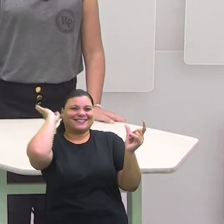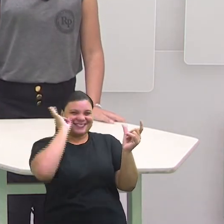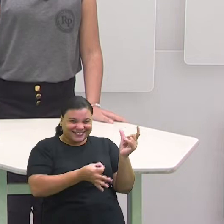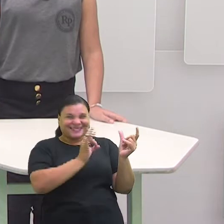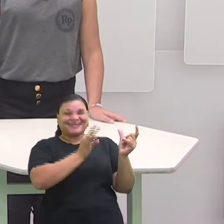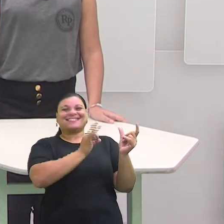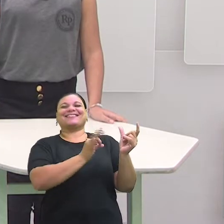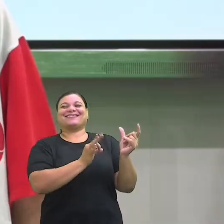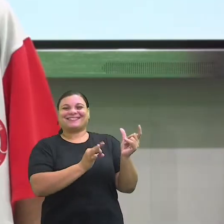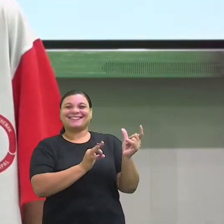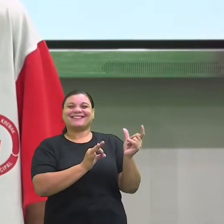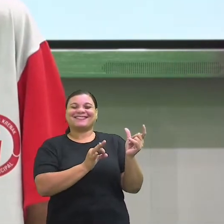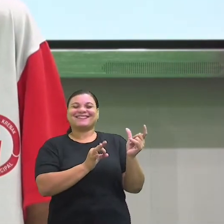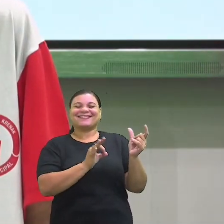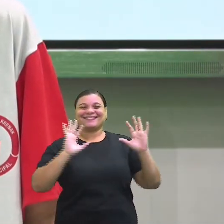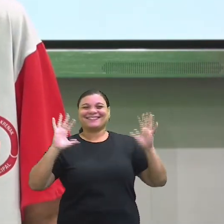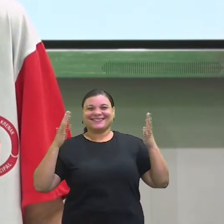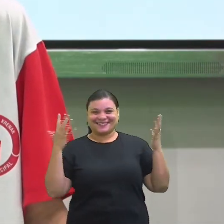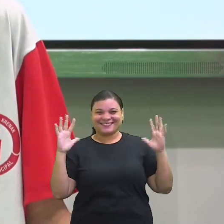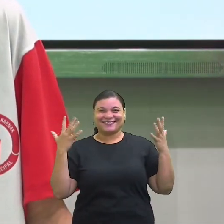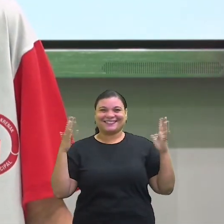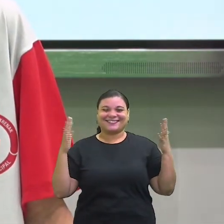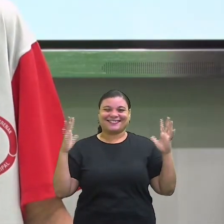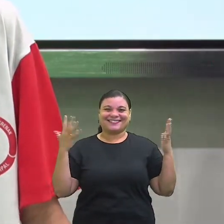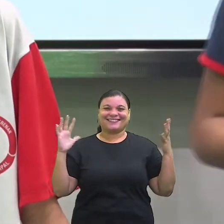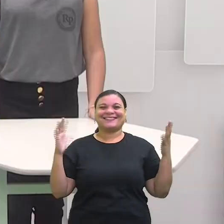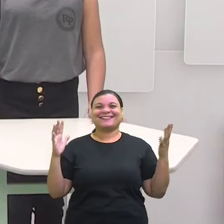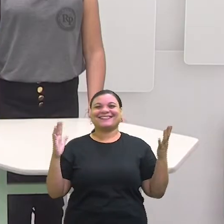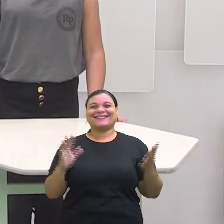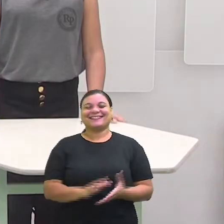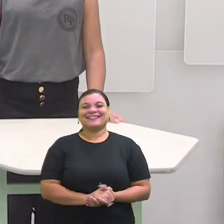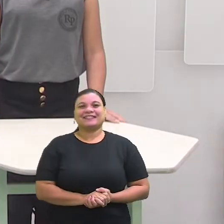correta! É isso aí, Pedro. Parabéns!